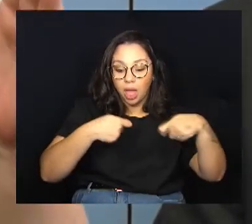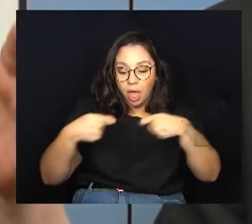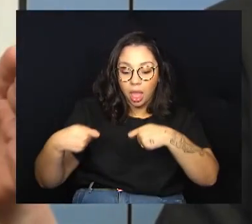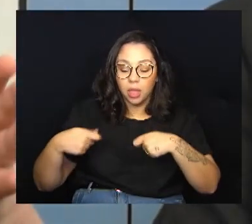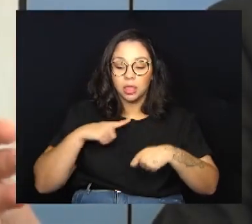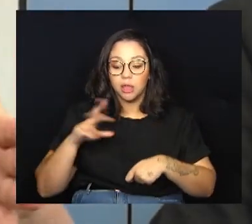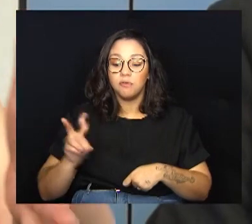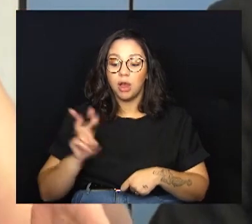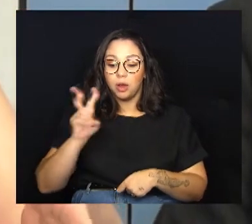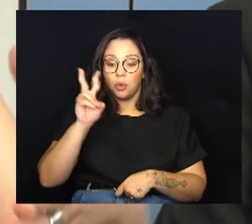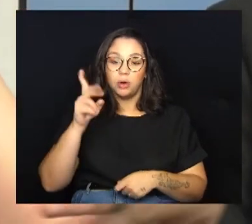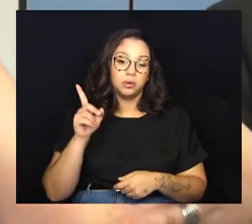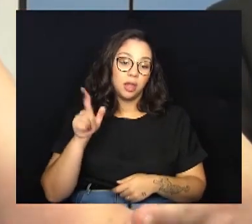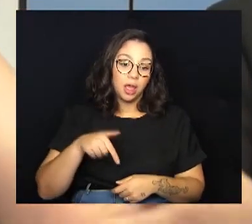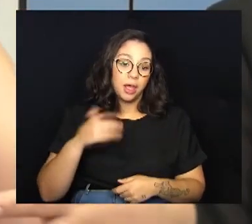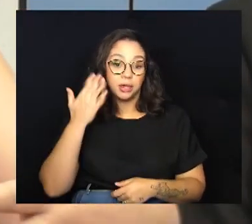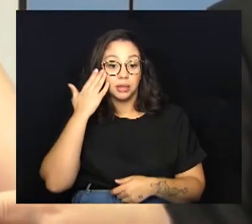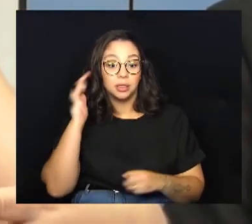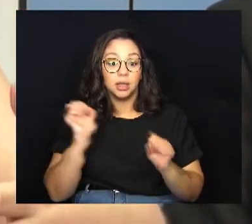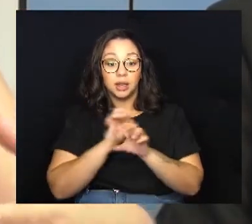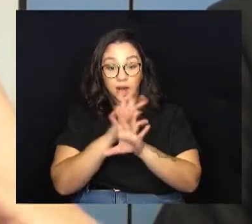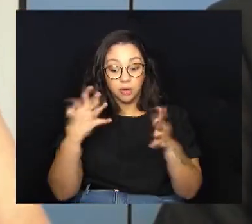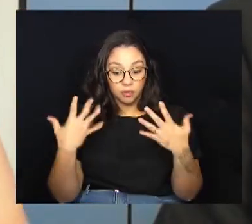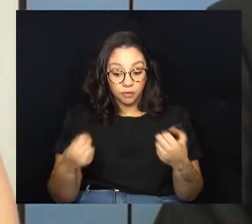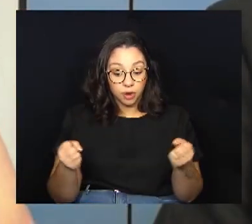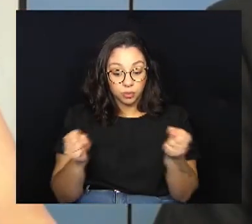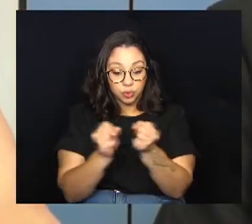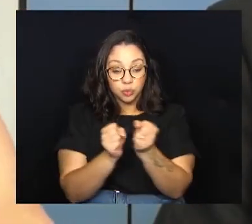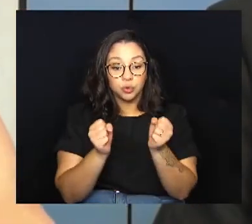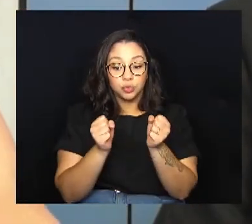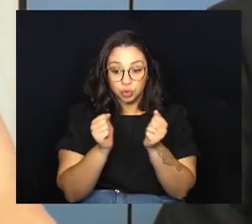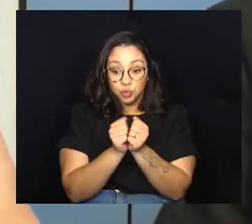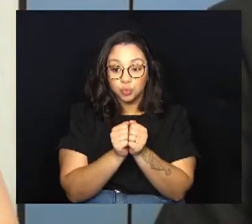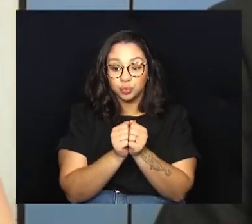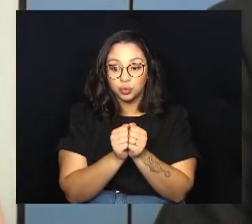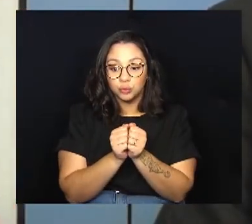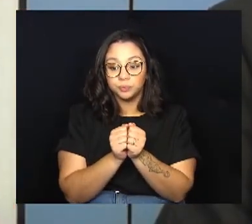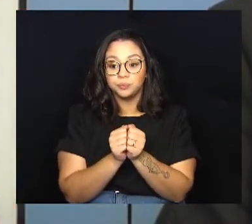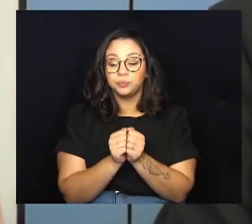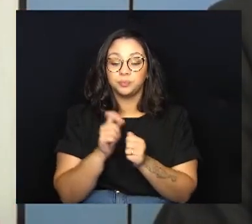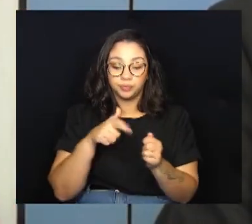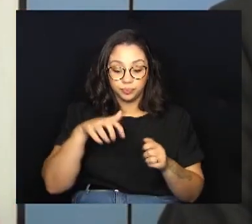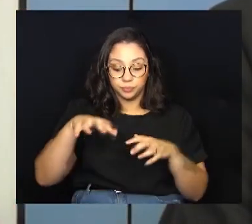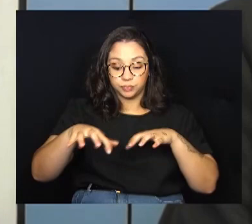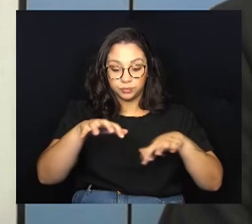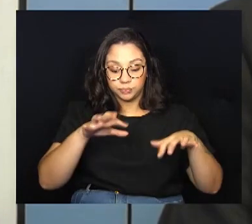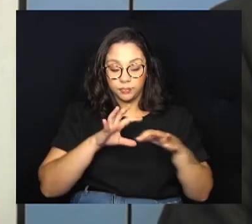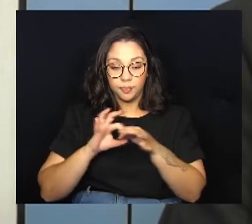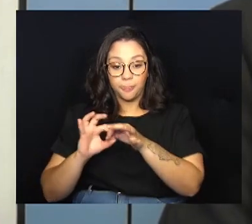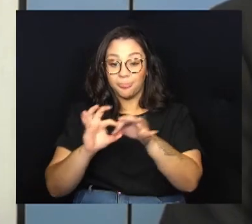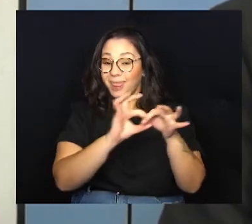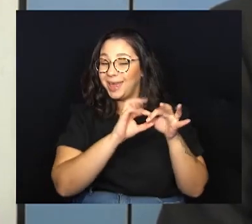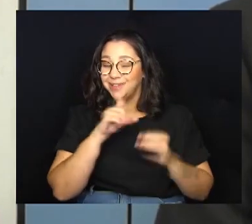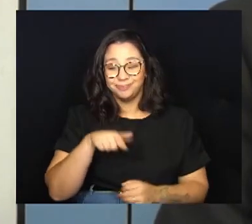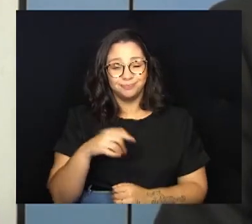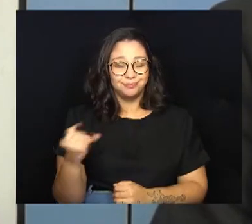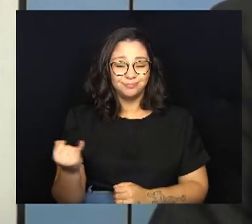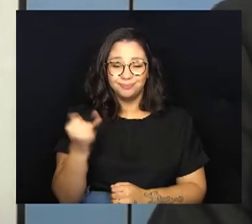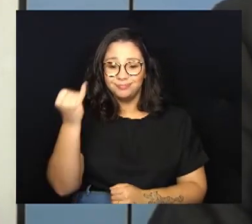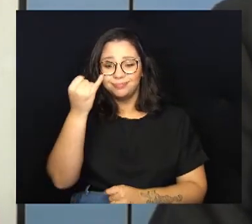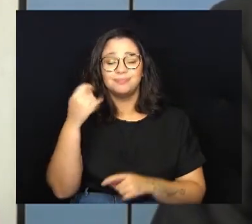isso tem que trabalhar em conjunto, mas nós estamos muito atrasados nesse quesito. A gente está avisando, nós estamos falando, a Cracolândia